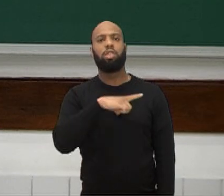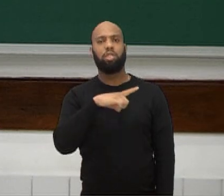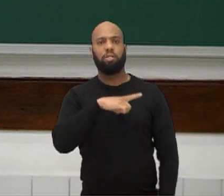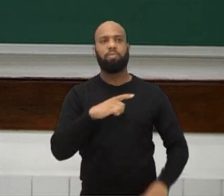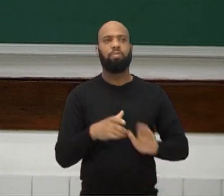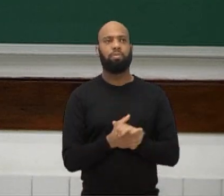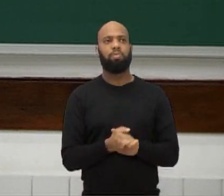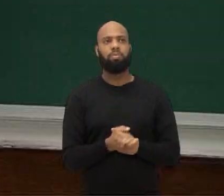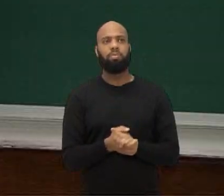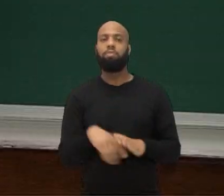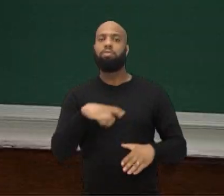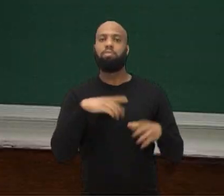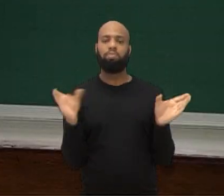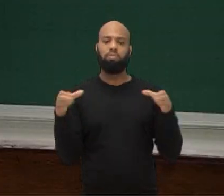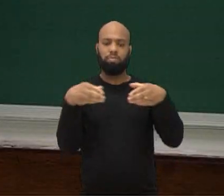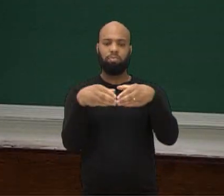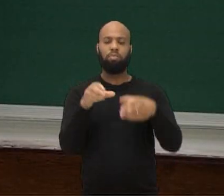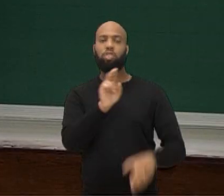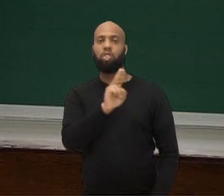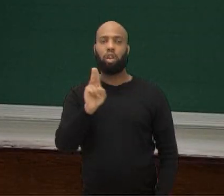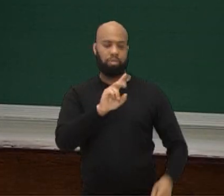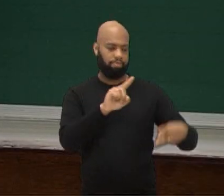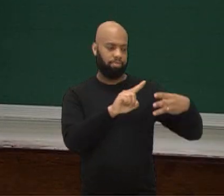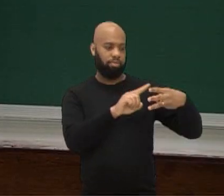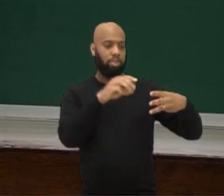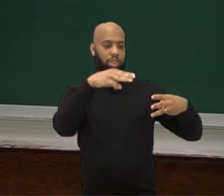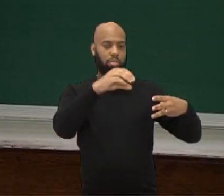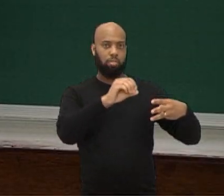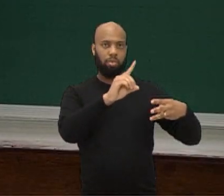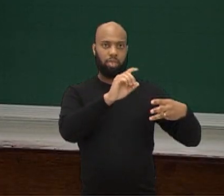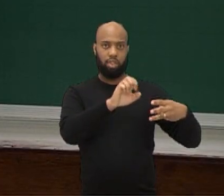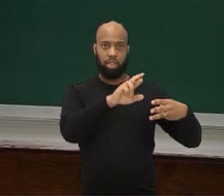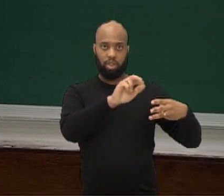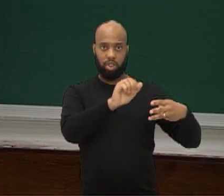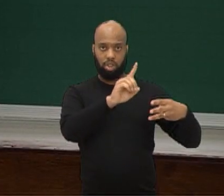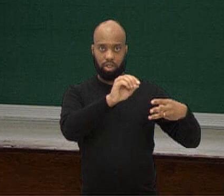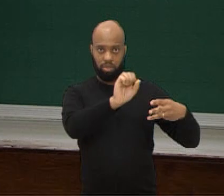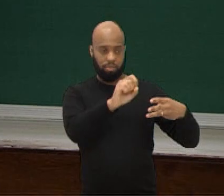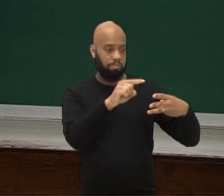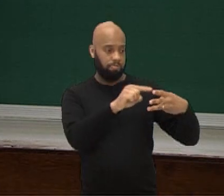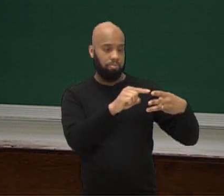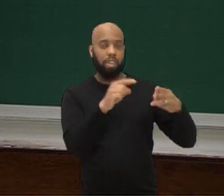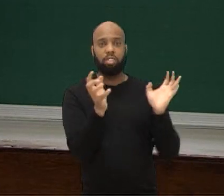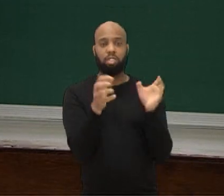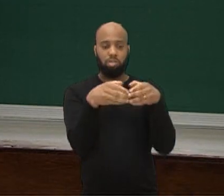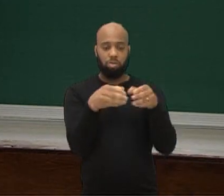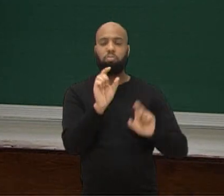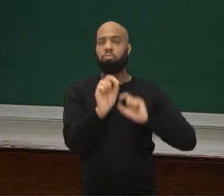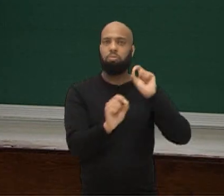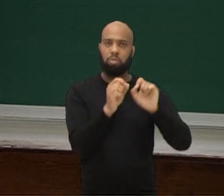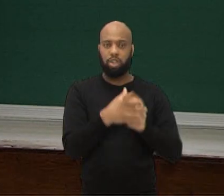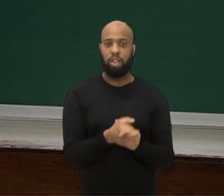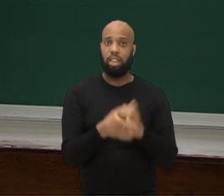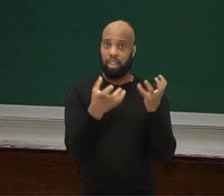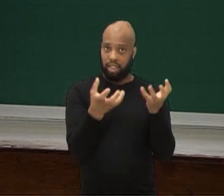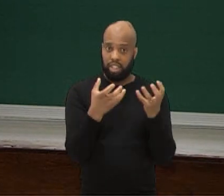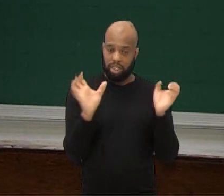esquecer também do grupo dos moderados. Esse grupo dos moderados, eles